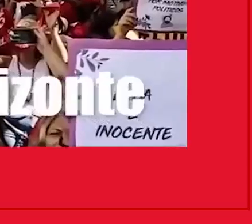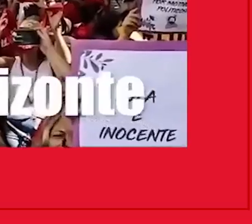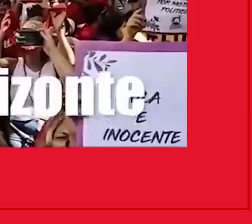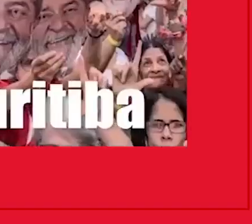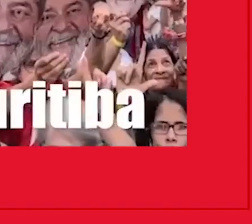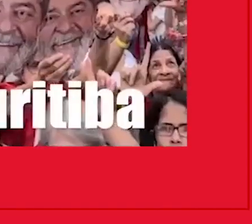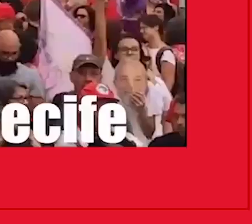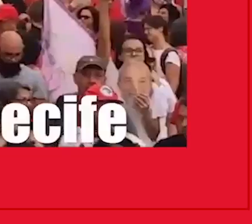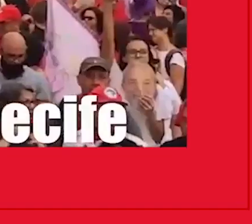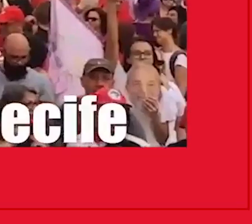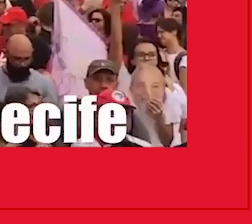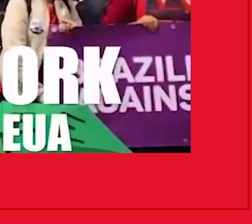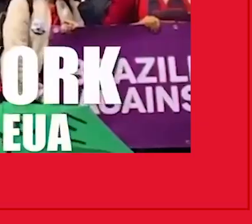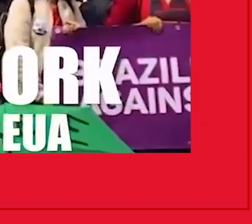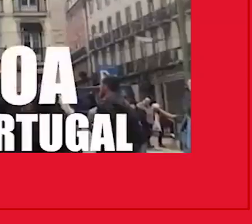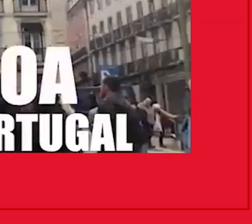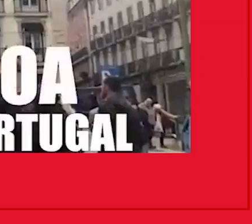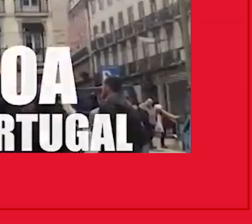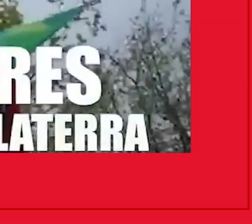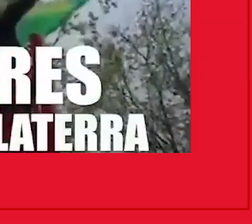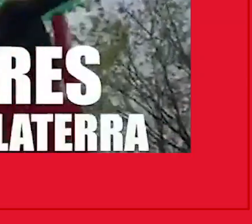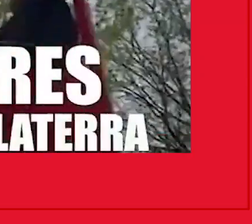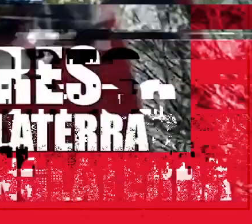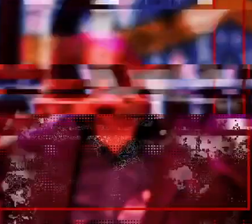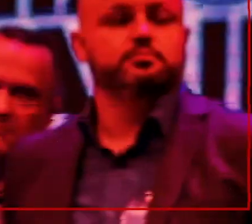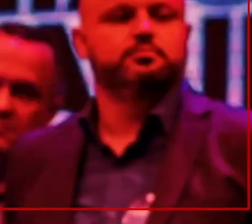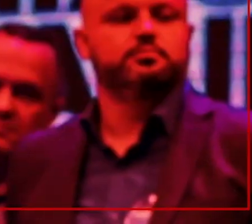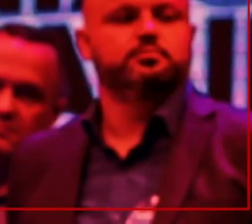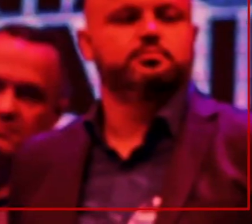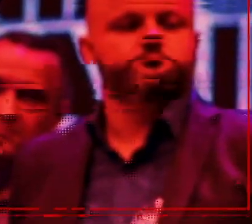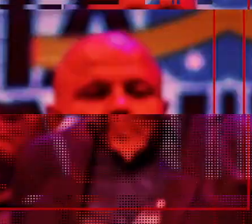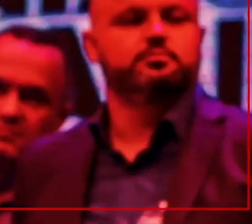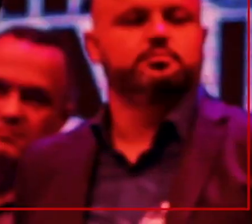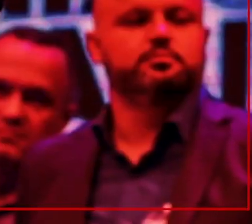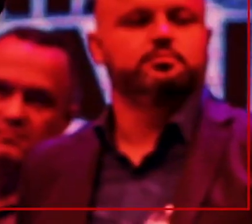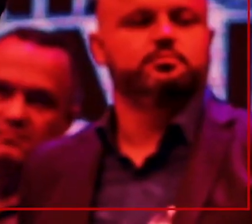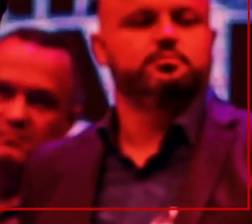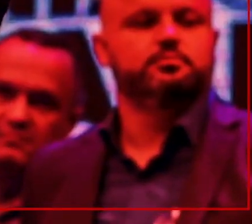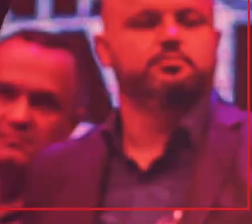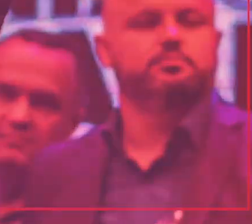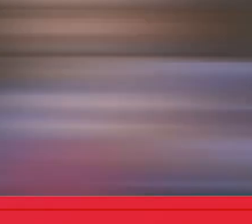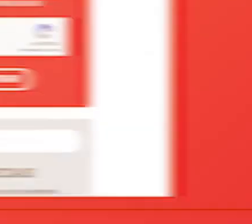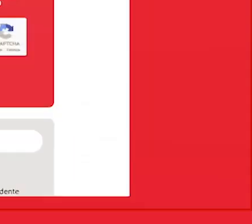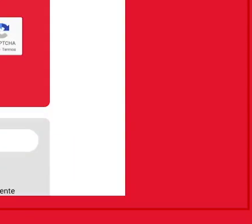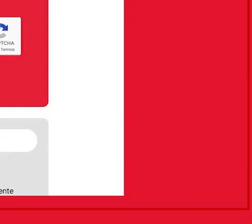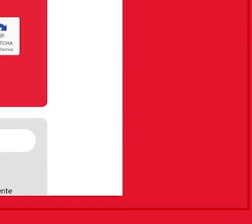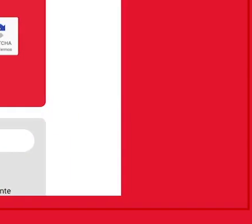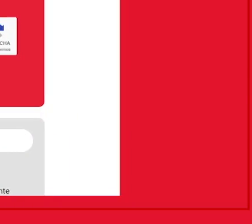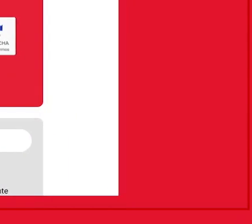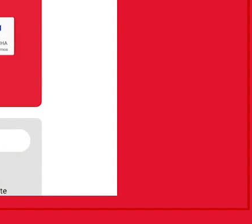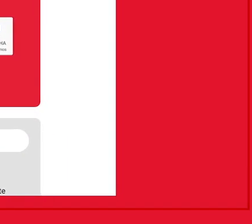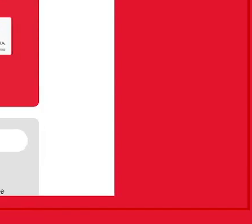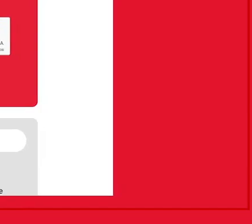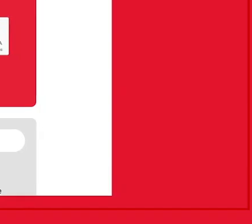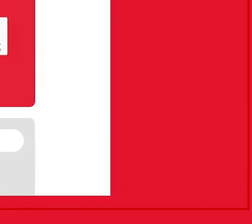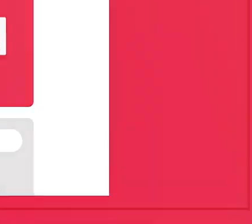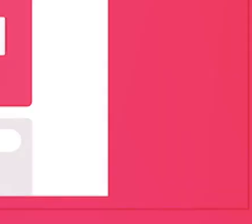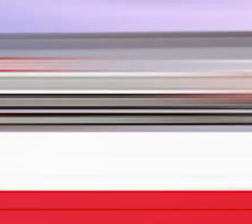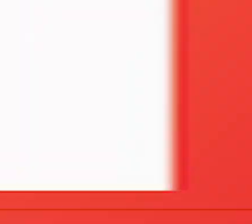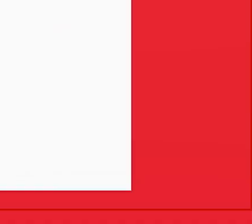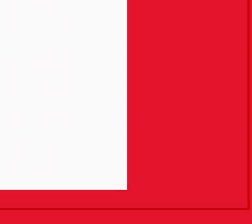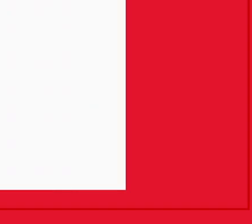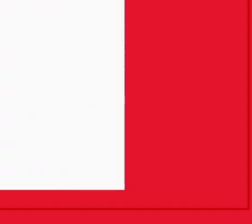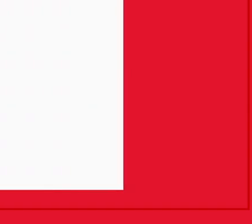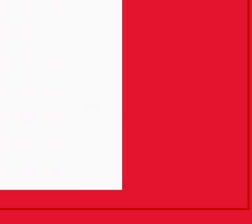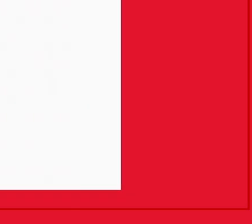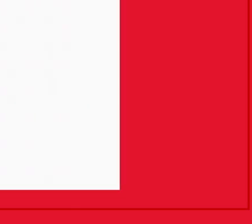e finalmente teve a sua liberdade de volta. Suspeito e parcial foram os termos usados pelo Supremo Tribunal Federal e